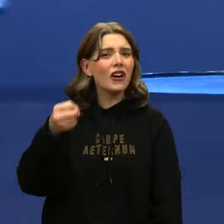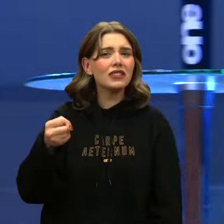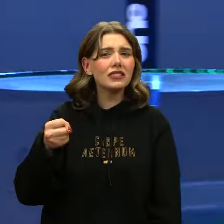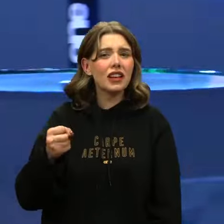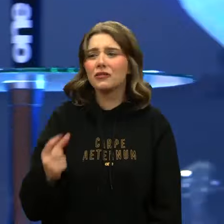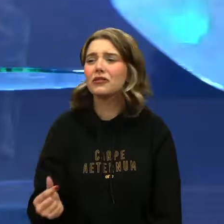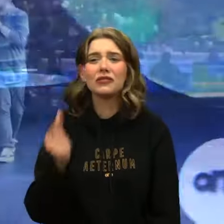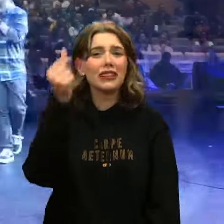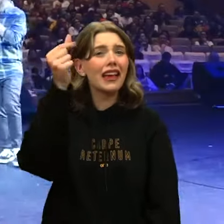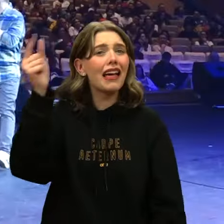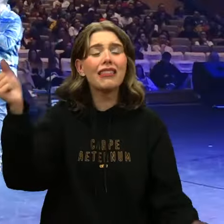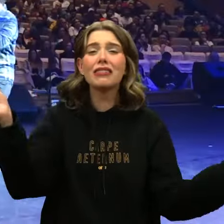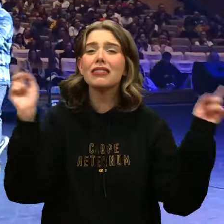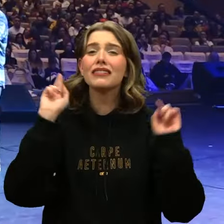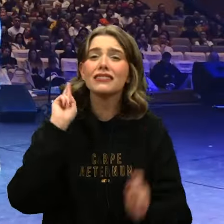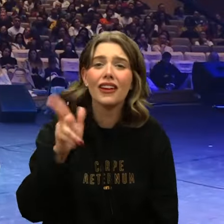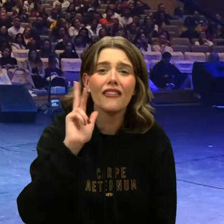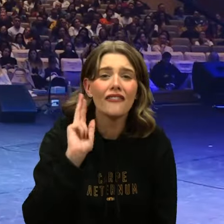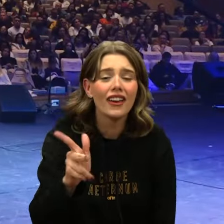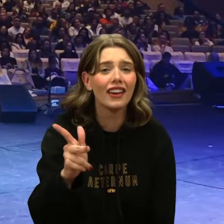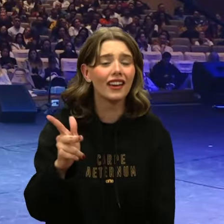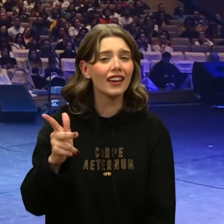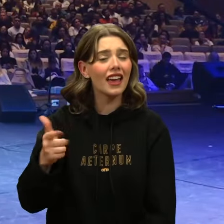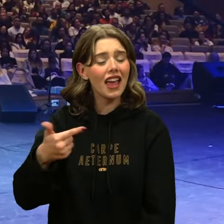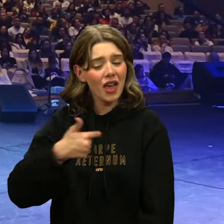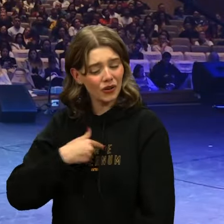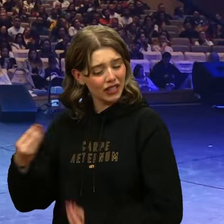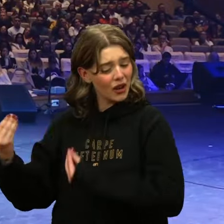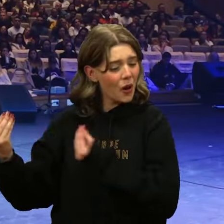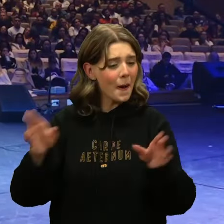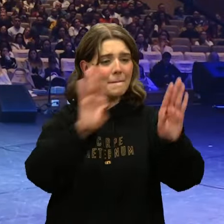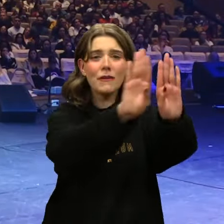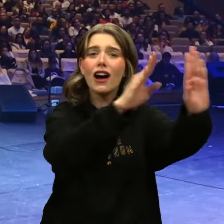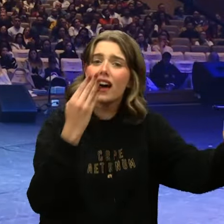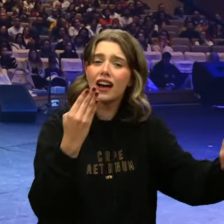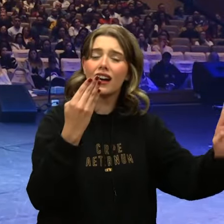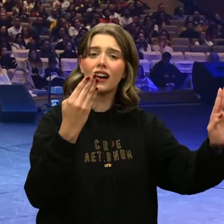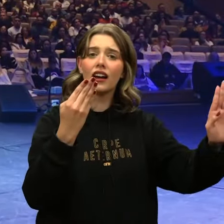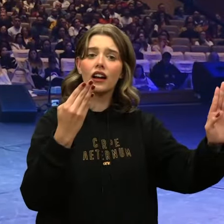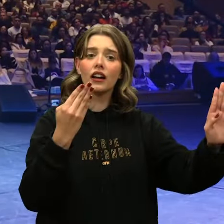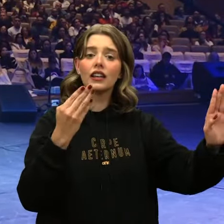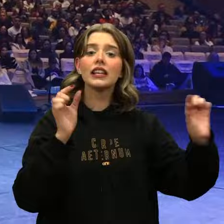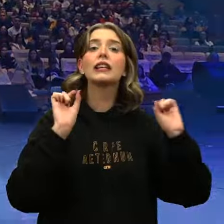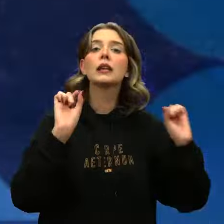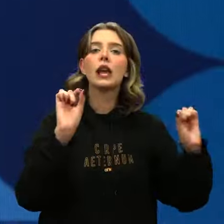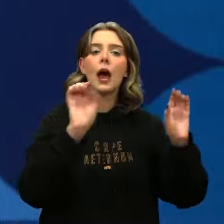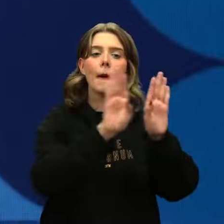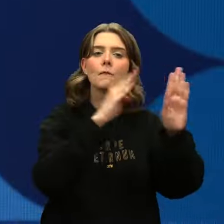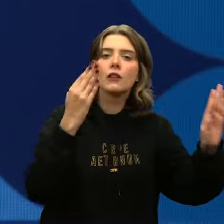não. Eis que eu tenho colocado uma porta aberta na sua frente. Quem abriu fui eu.